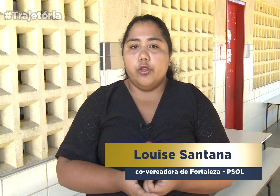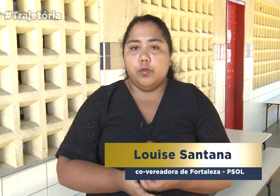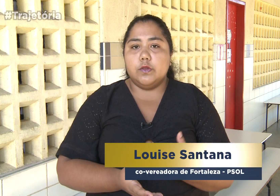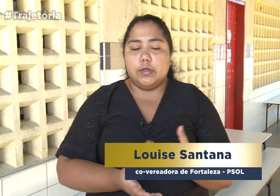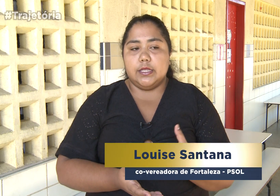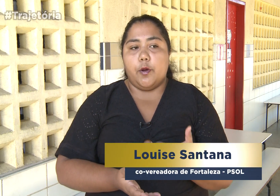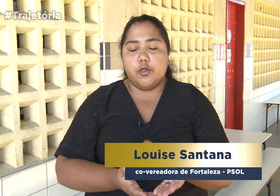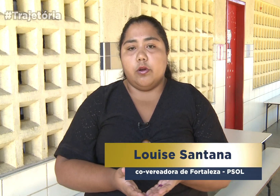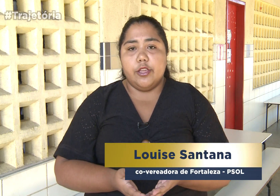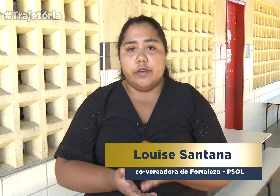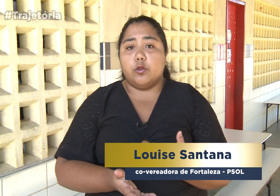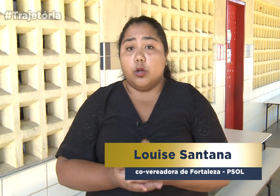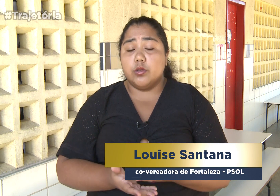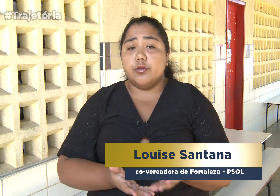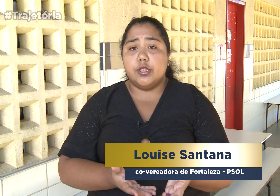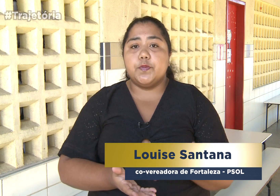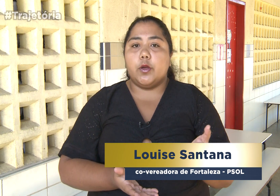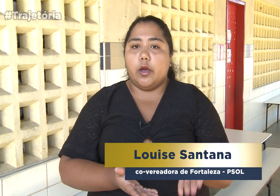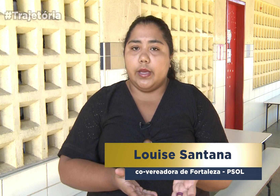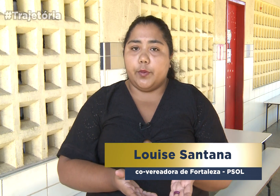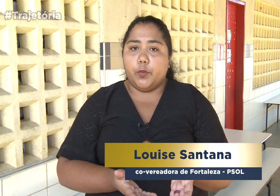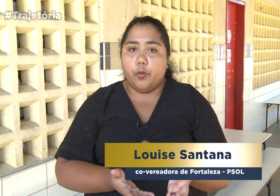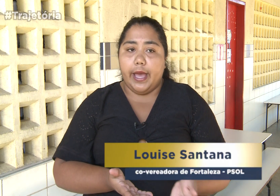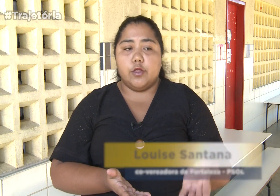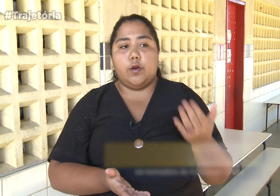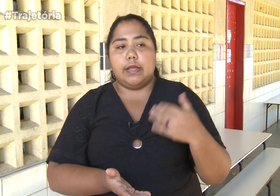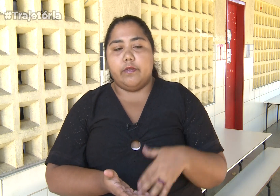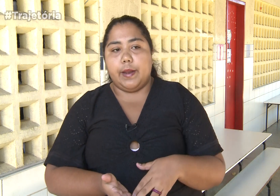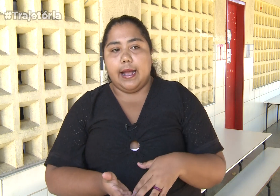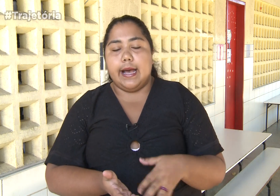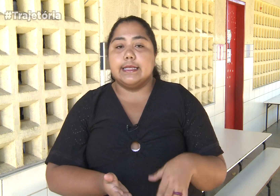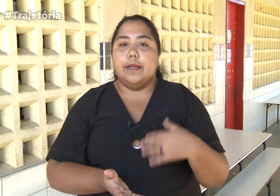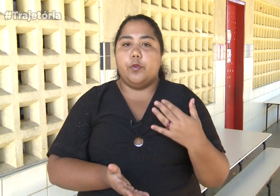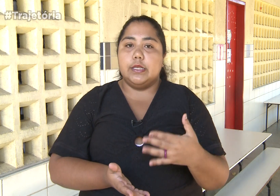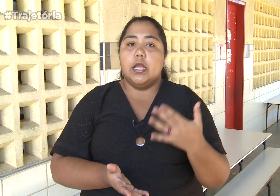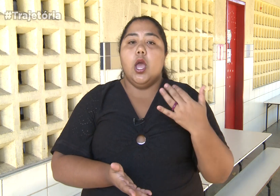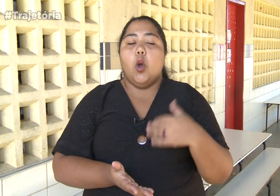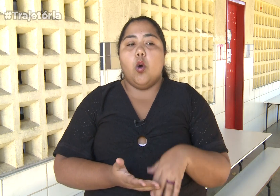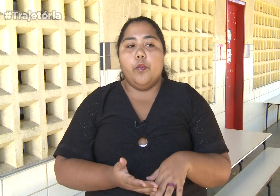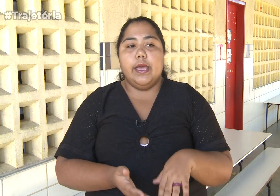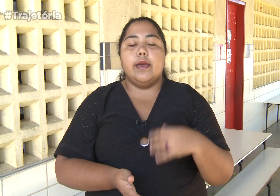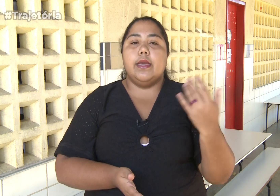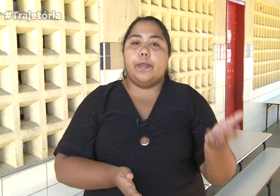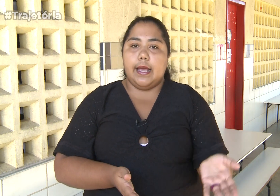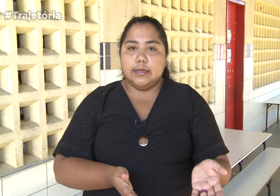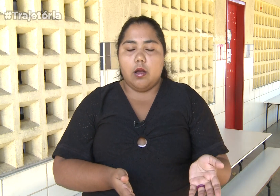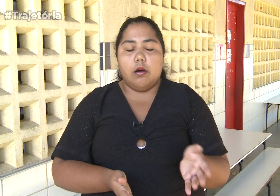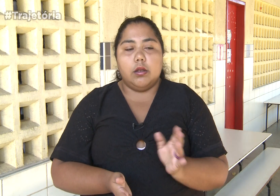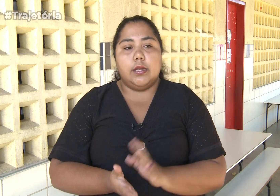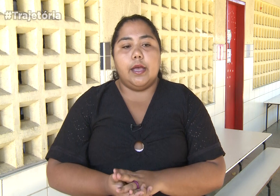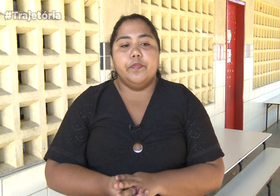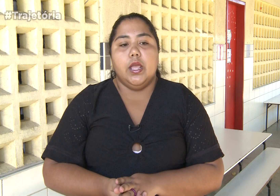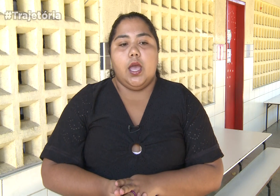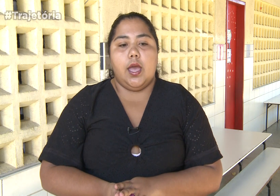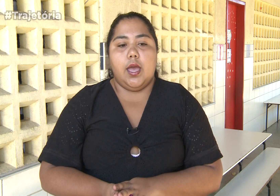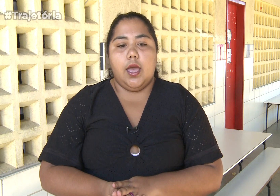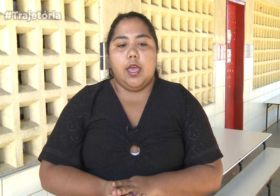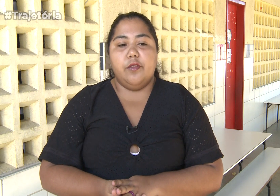utilizava o ônibus, o transporte coletivo todos os dias, porque eu ia para o promédio, voltava para casa, depois comia e ia para a escola,